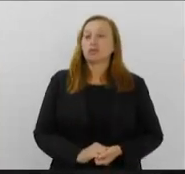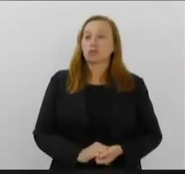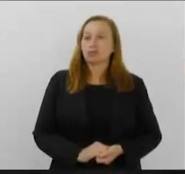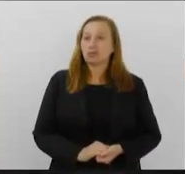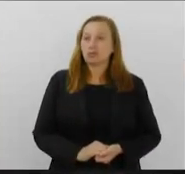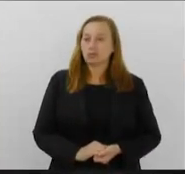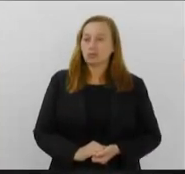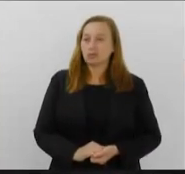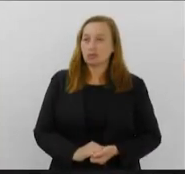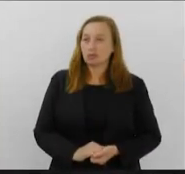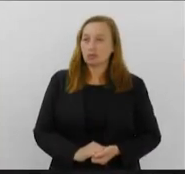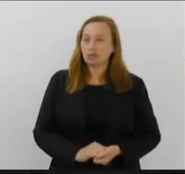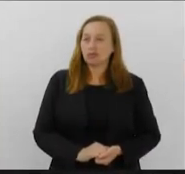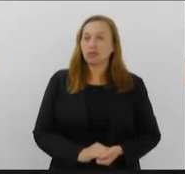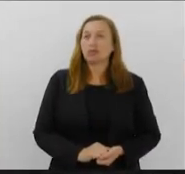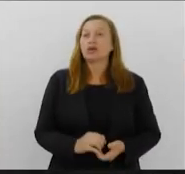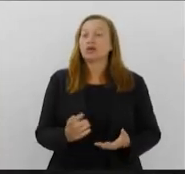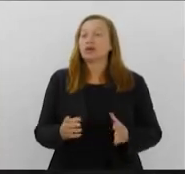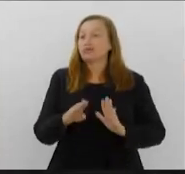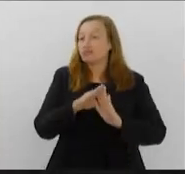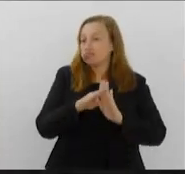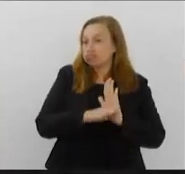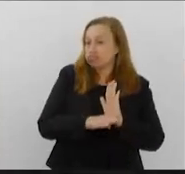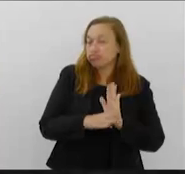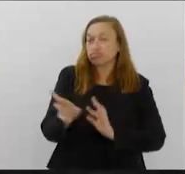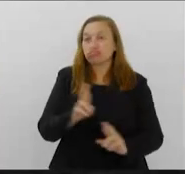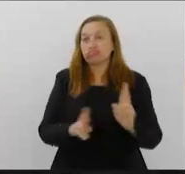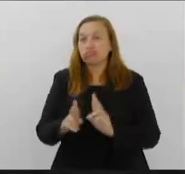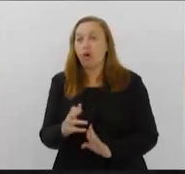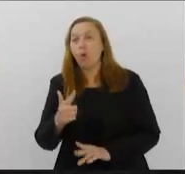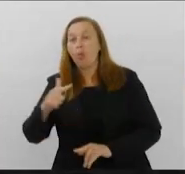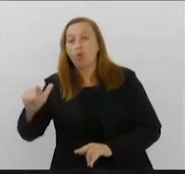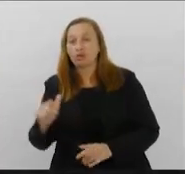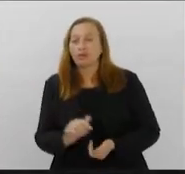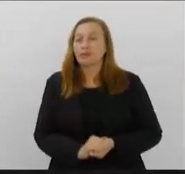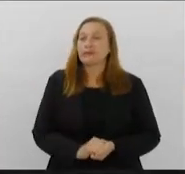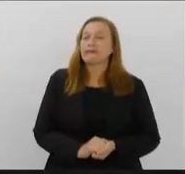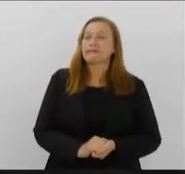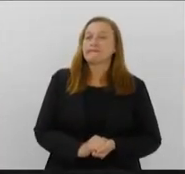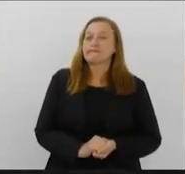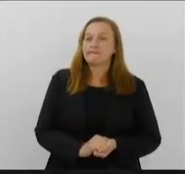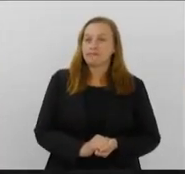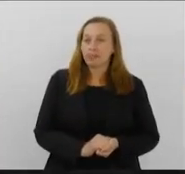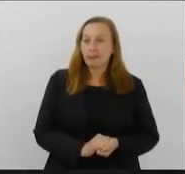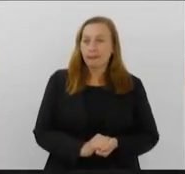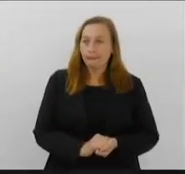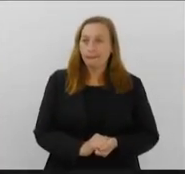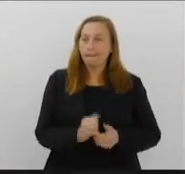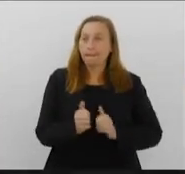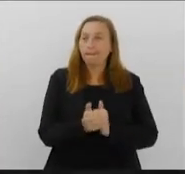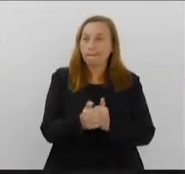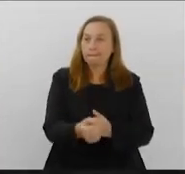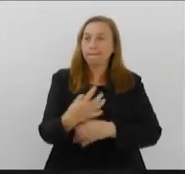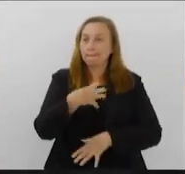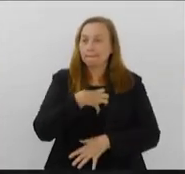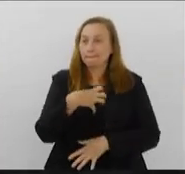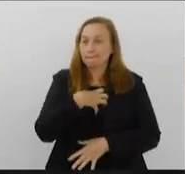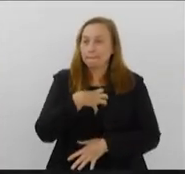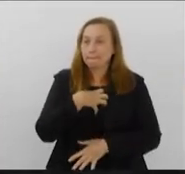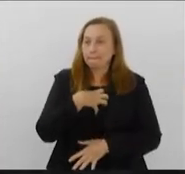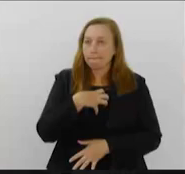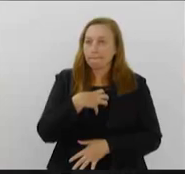E, obviamente, essa agenda se relaciona com outras agendas que caminham no sentido da promoção